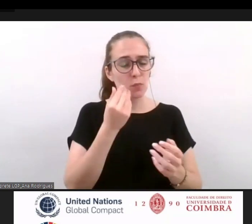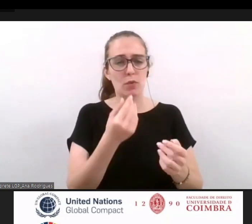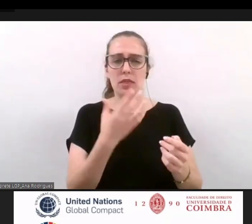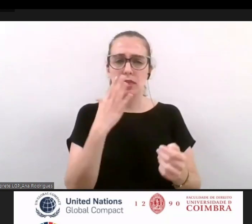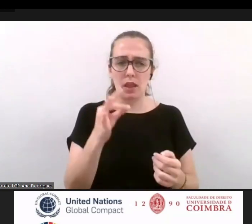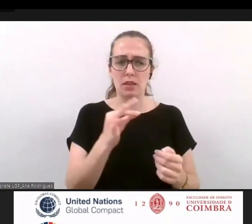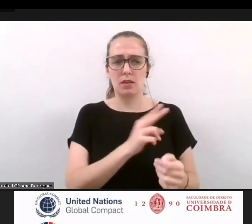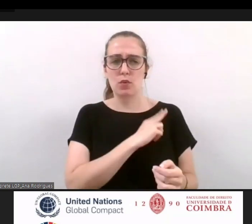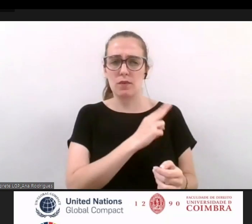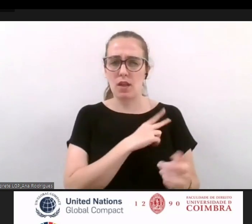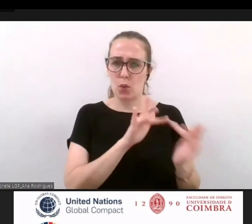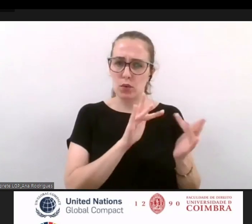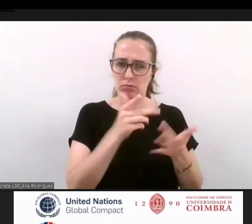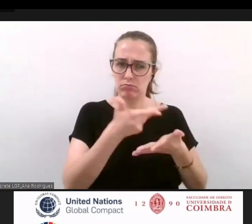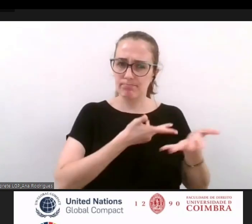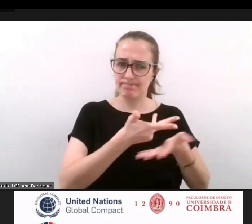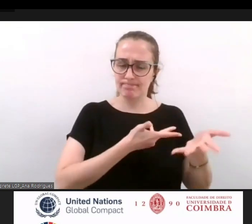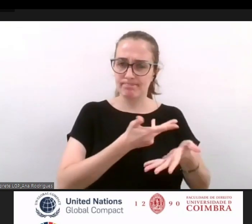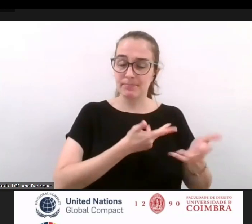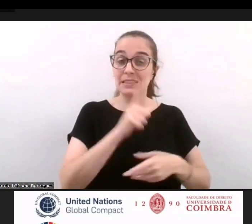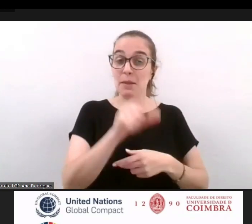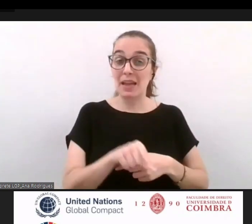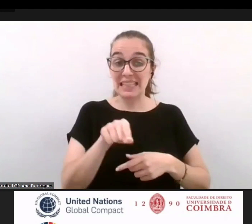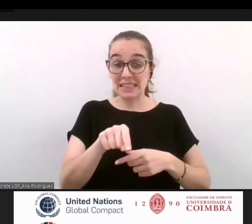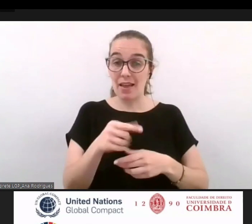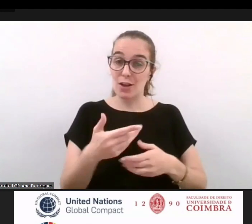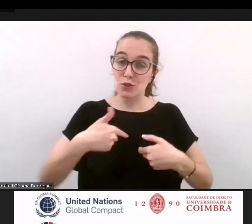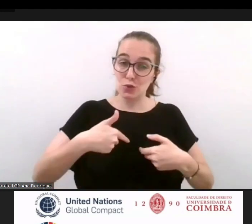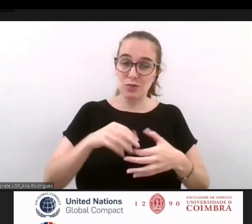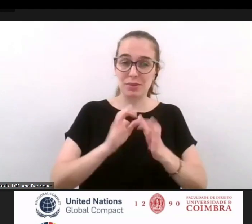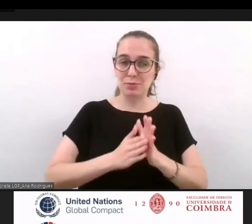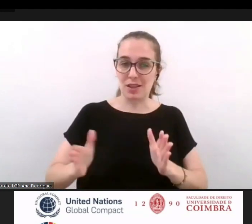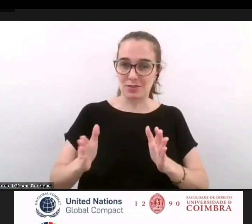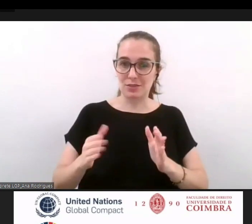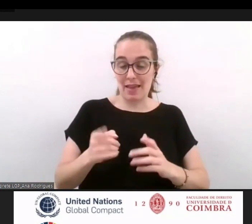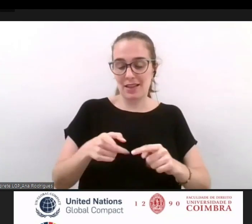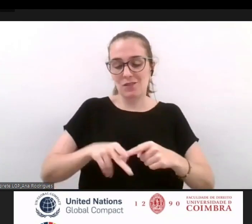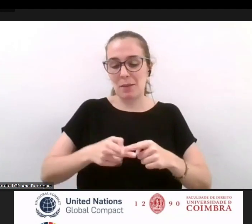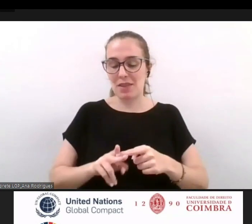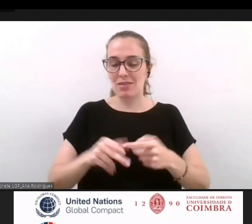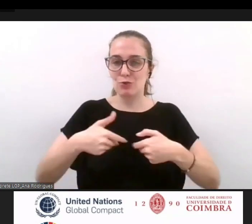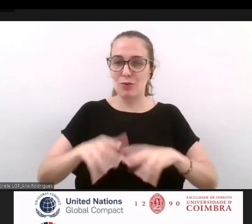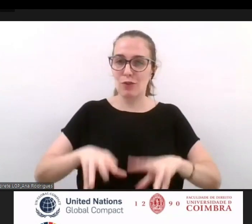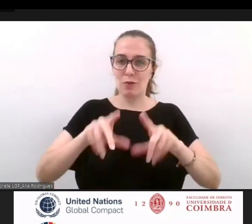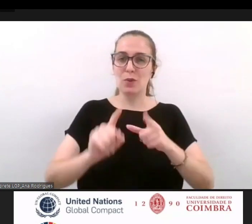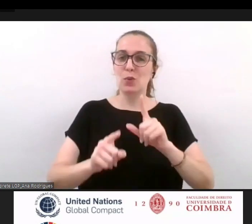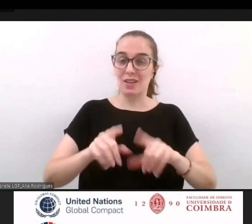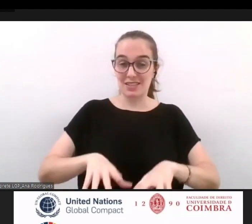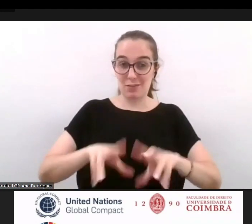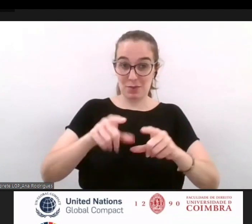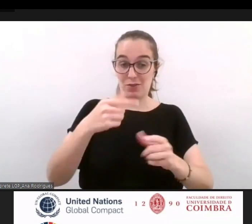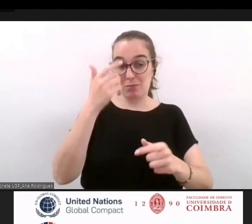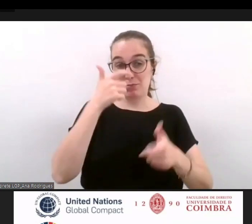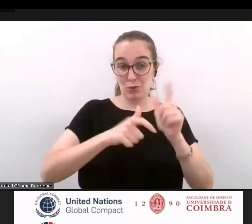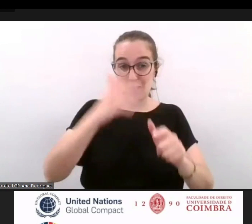com que trabalhamos, mas também como processo em si. O que quer dizer é uma ferramenta no desenvolvimento não só de capacidades,